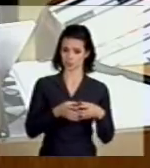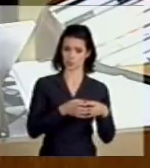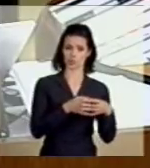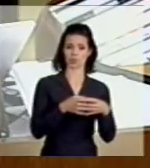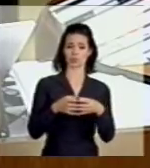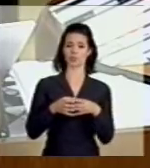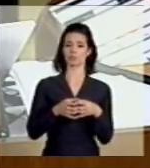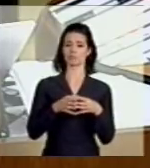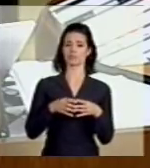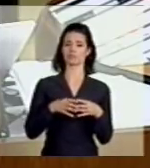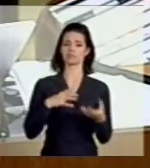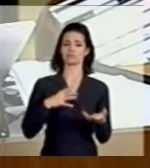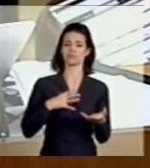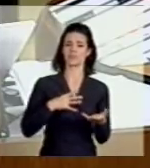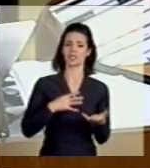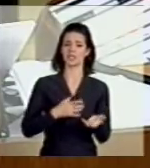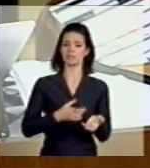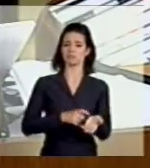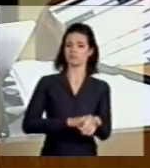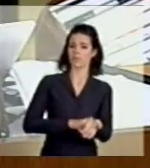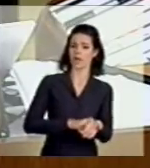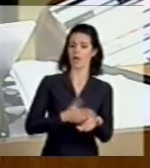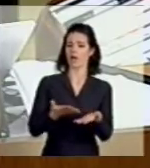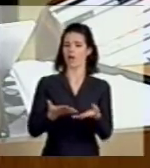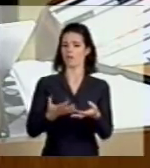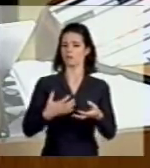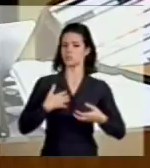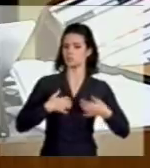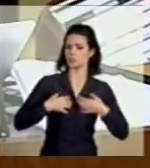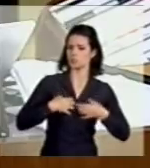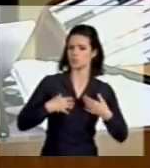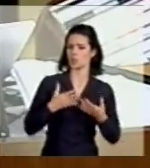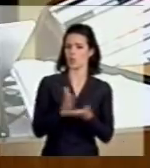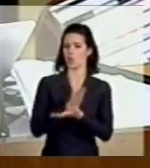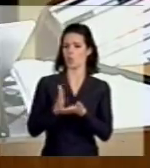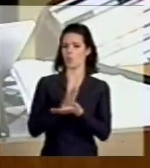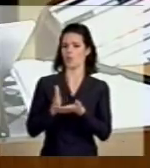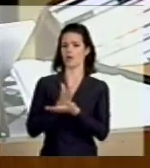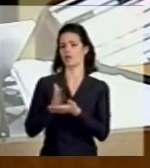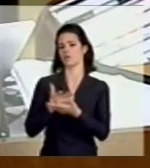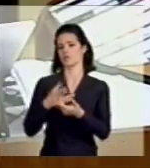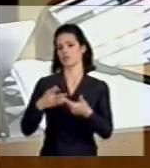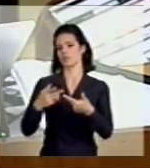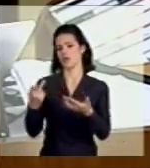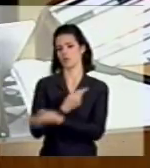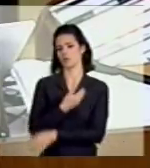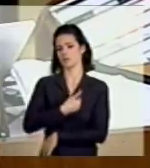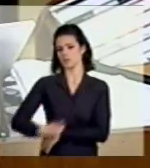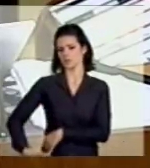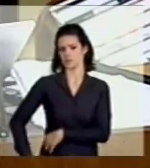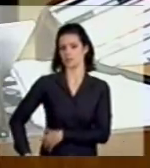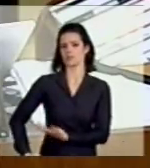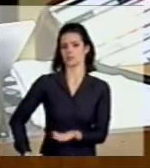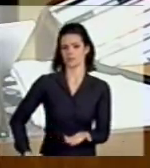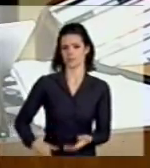a irresignação quanto a condutas fundadas em políticas públicas ou regulatórias. Diante da